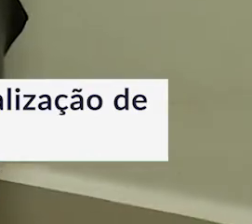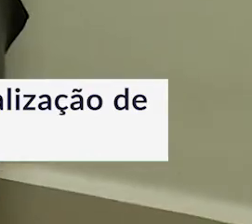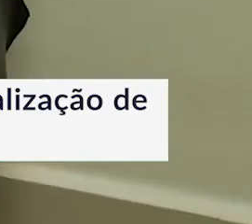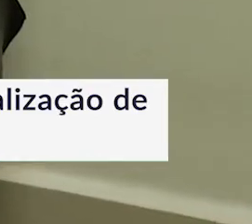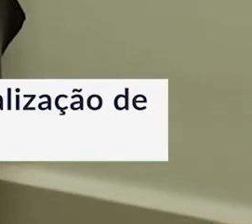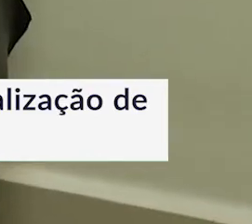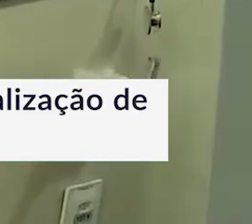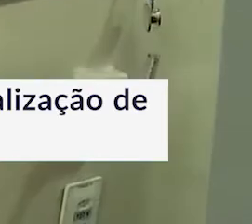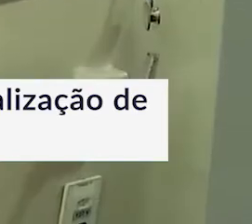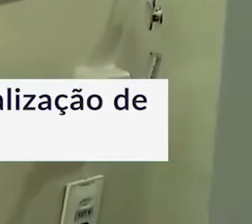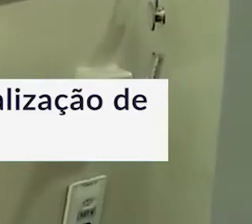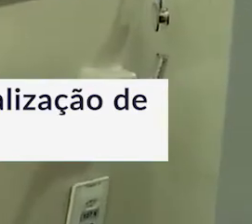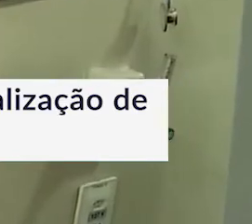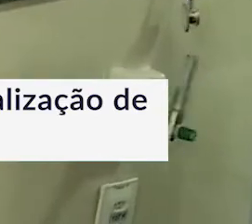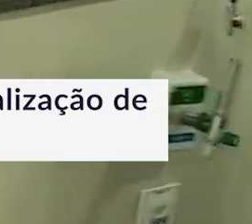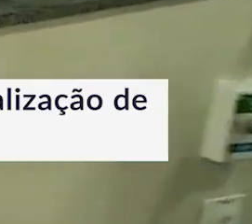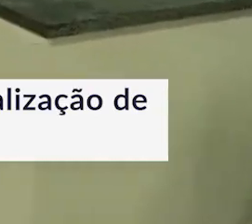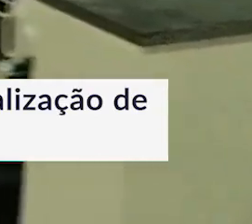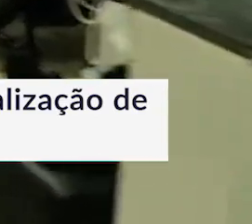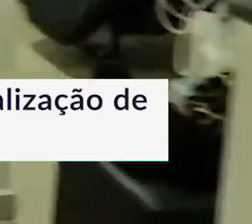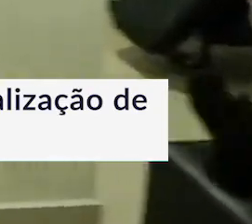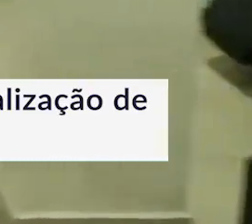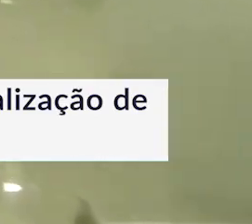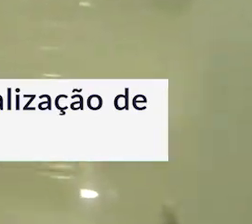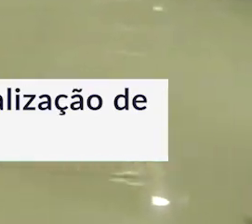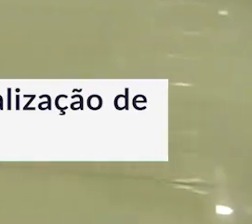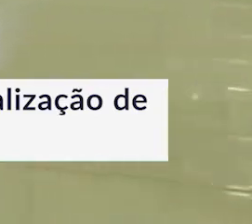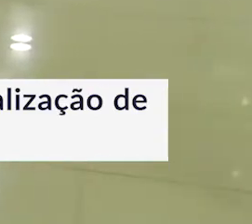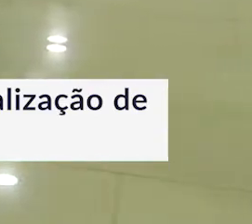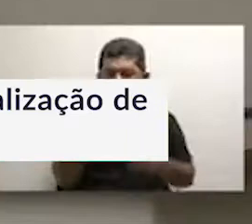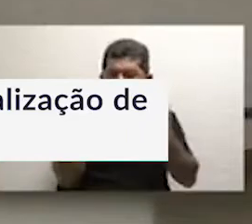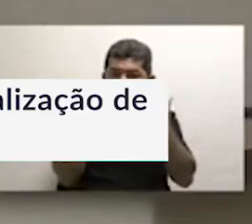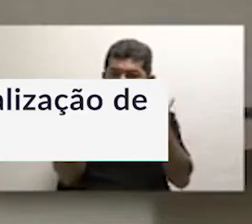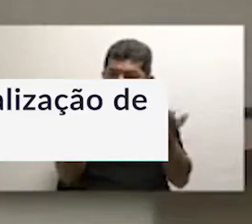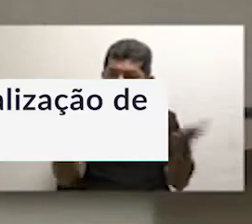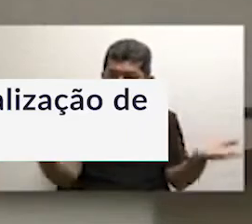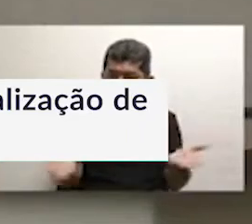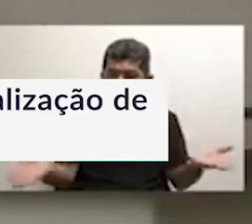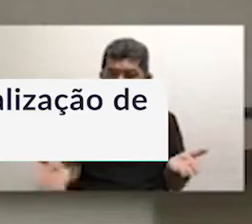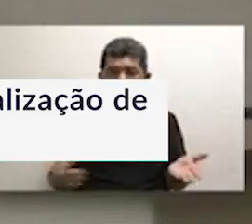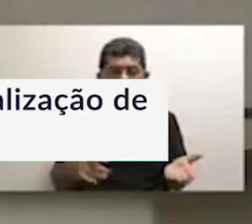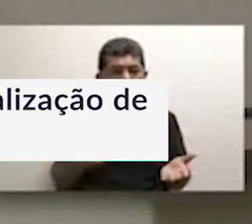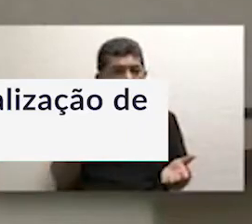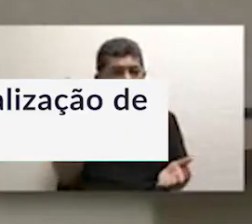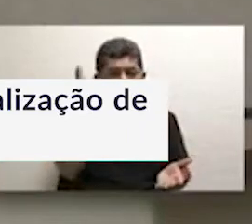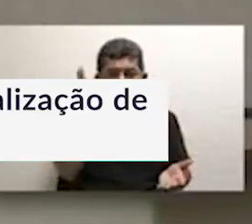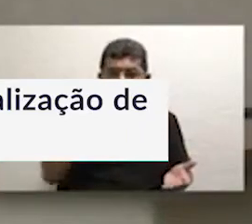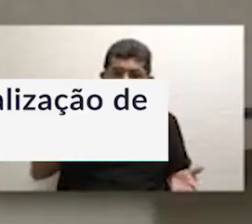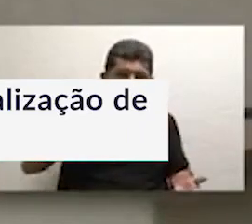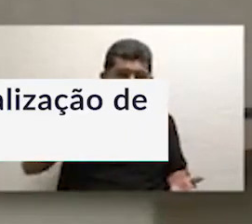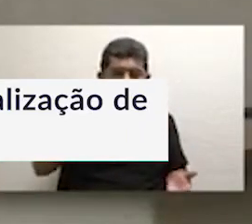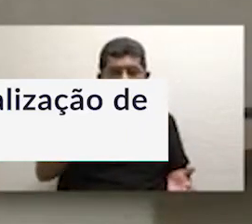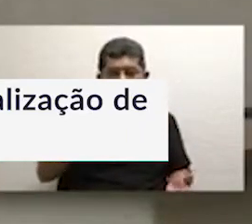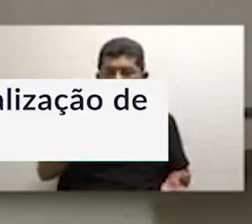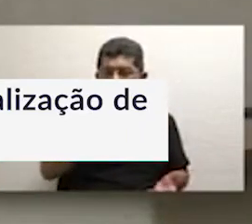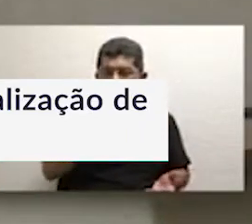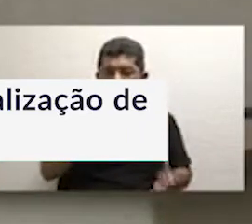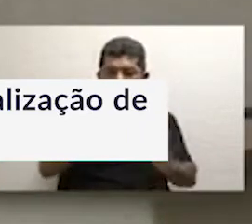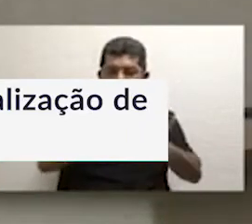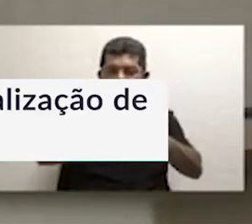pessoas continuam sofrendo. Nós estamos vendo agora um acompanhamento, todo mundo estarrecido